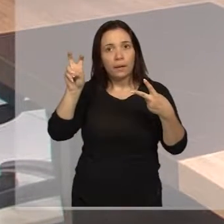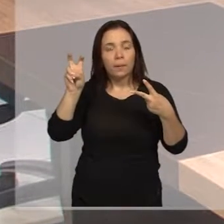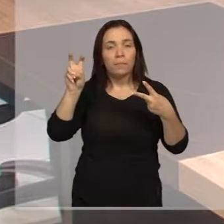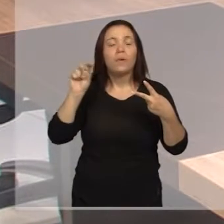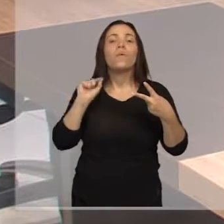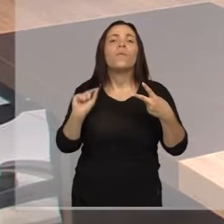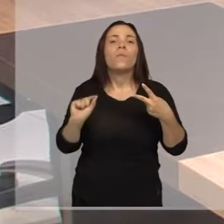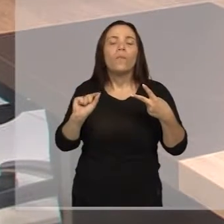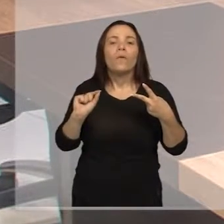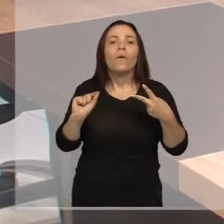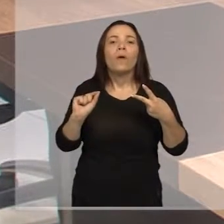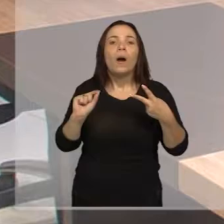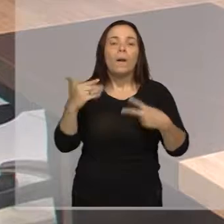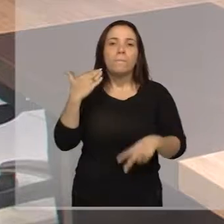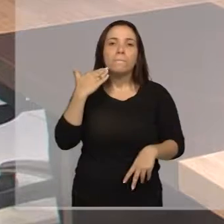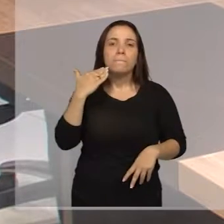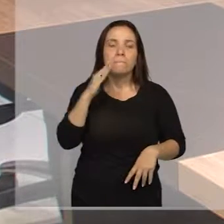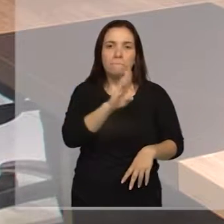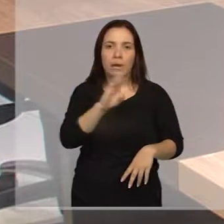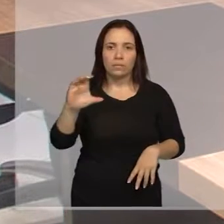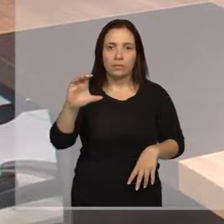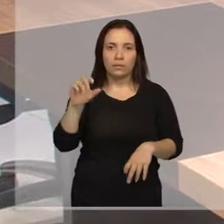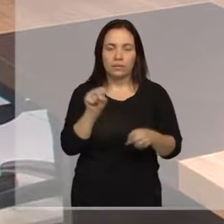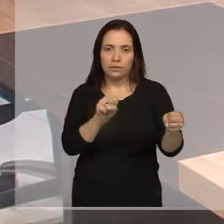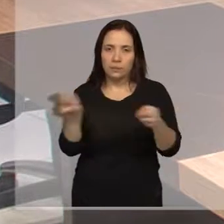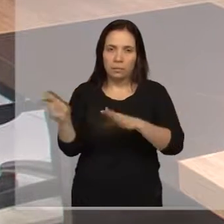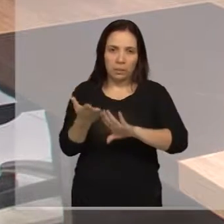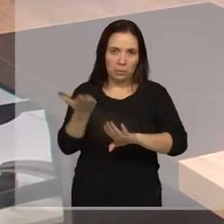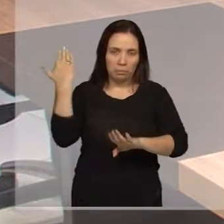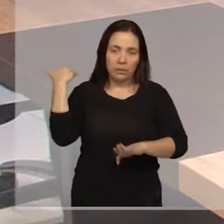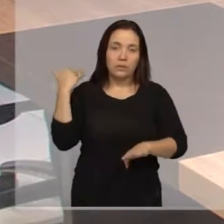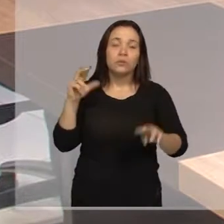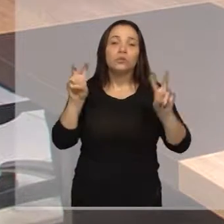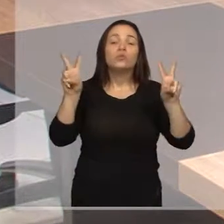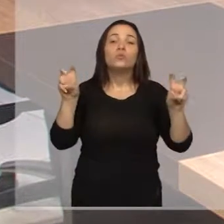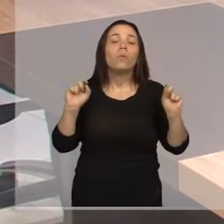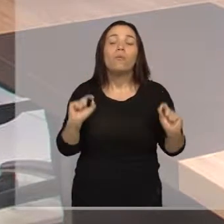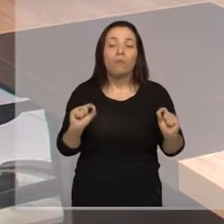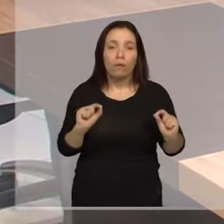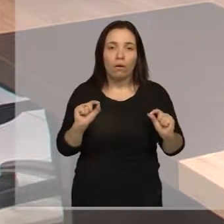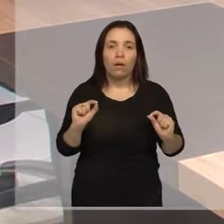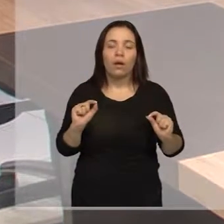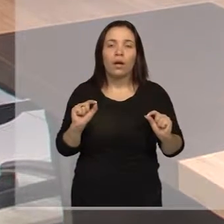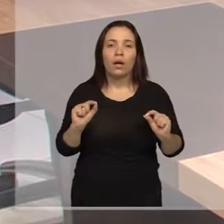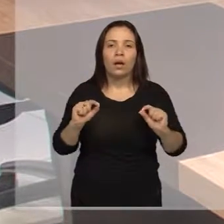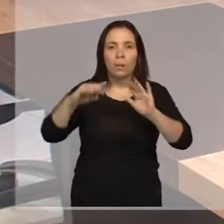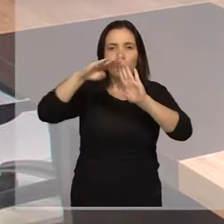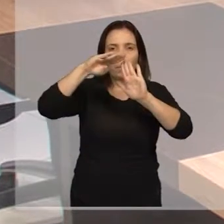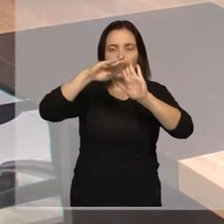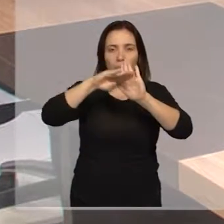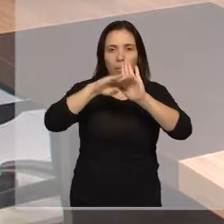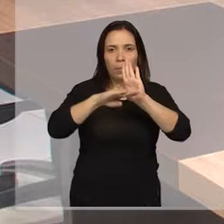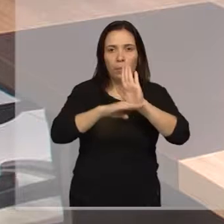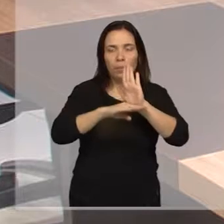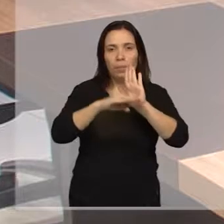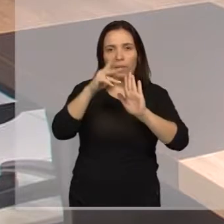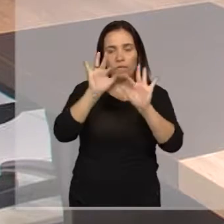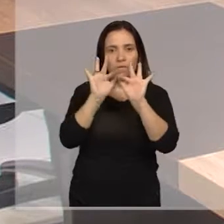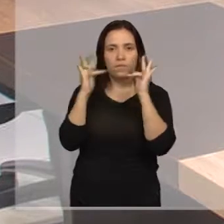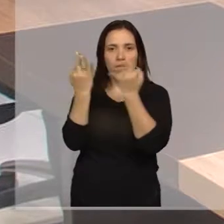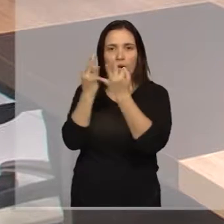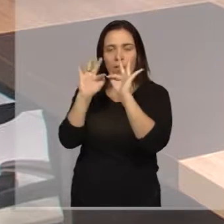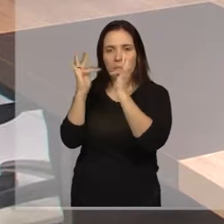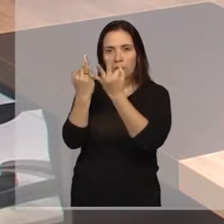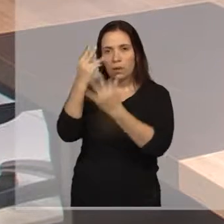foi a decisão tomada pelo Banco Central na semana que passou, retirando, portanto, a lista dos parentes